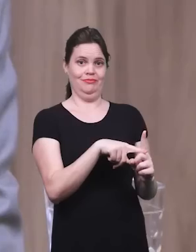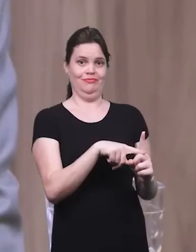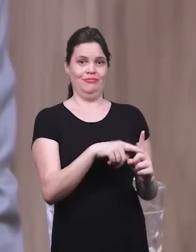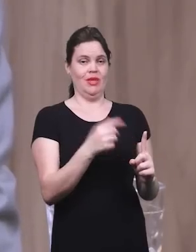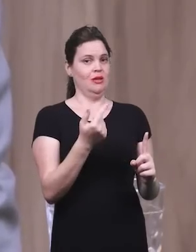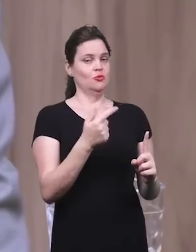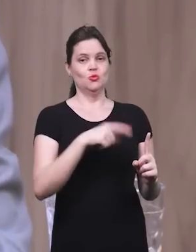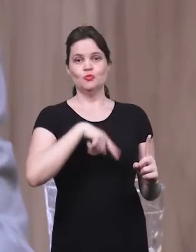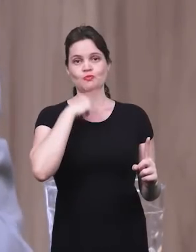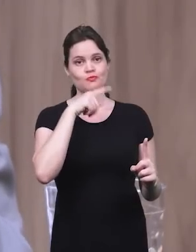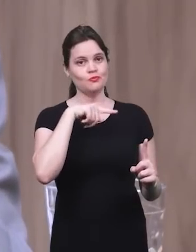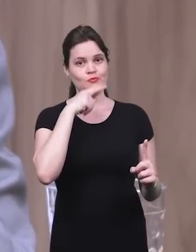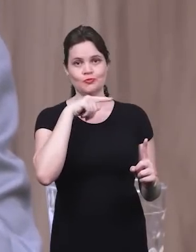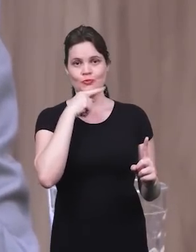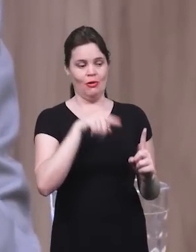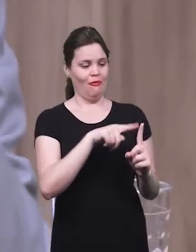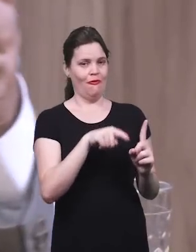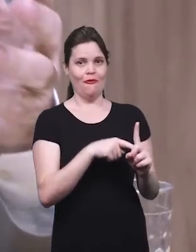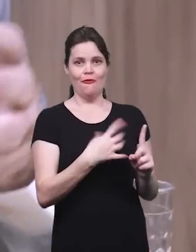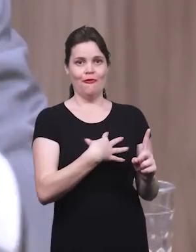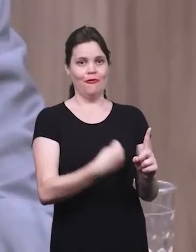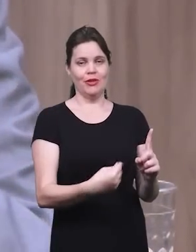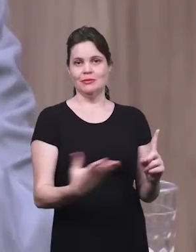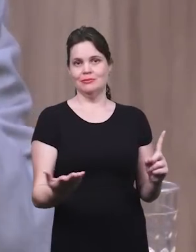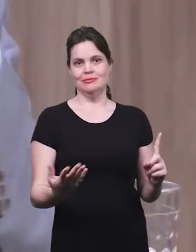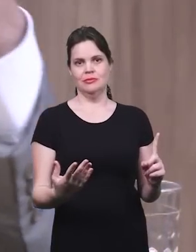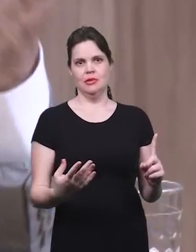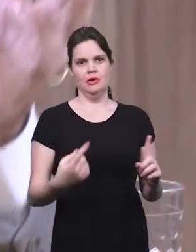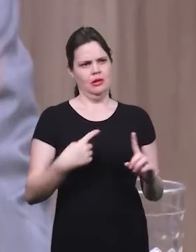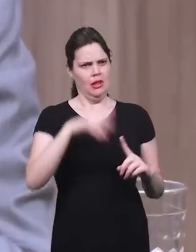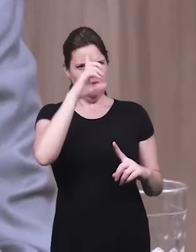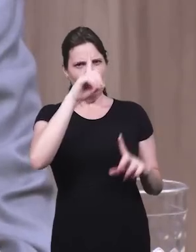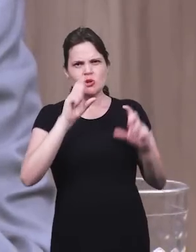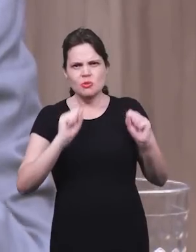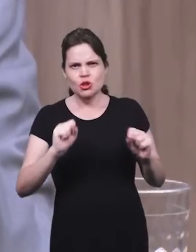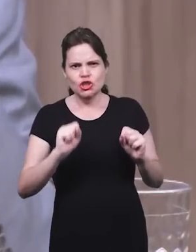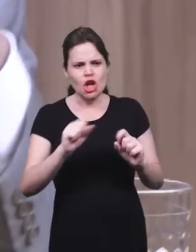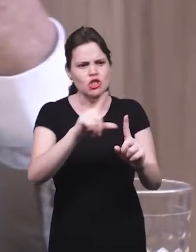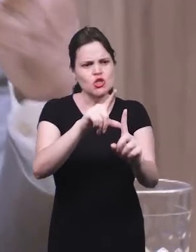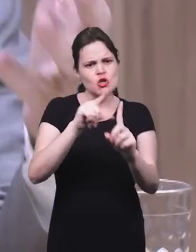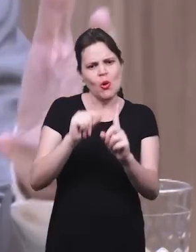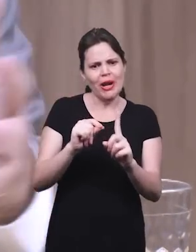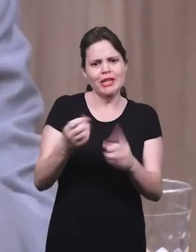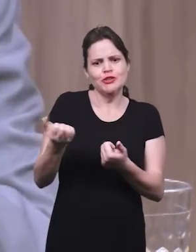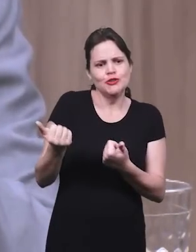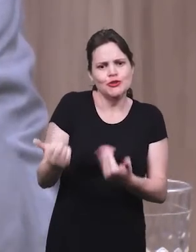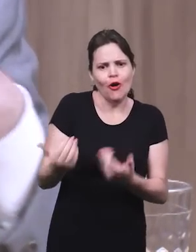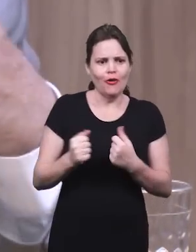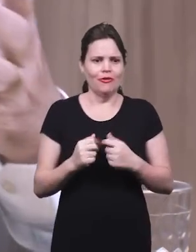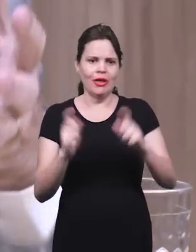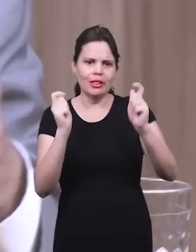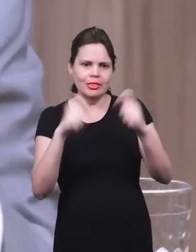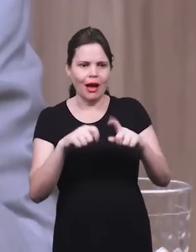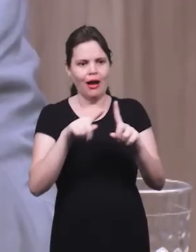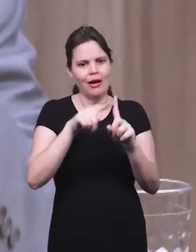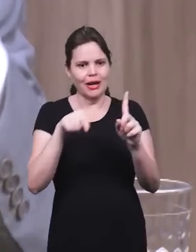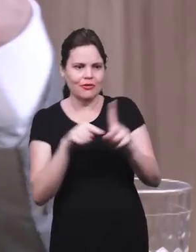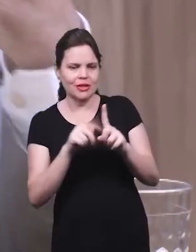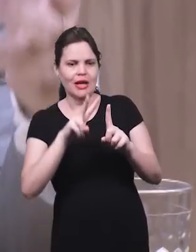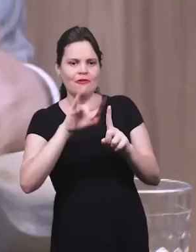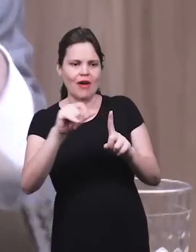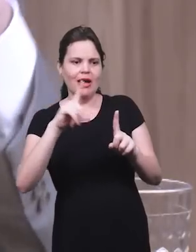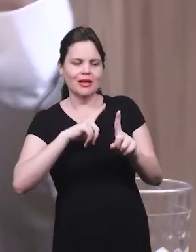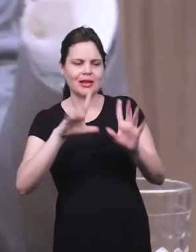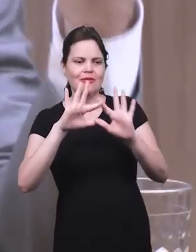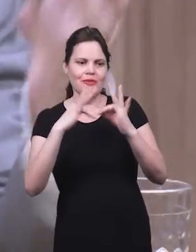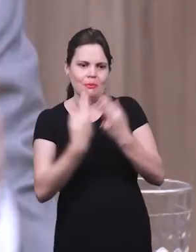faríamos, né? Pega um casal jovem, fértil, deles eu vou fazer ali uma família enorme, vários filhos que